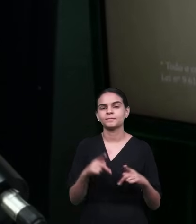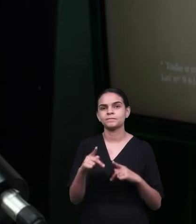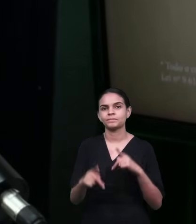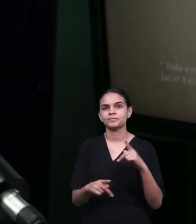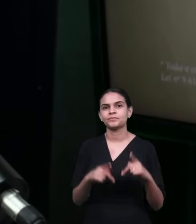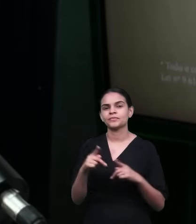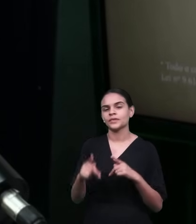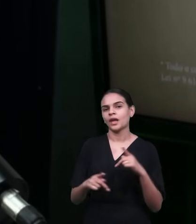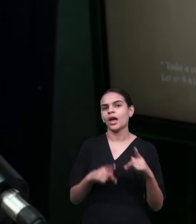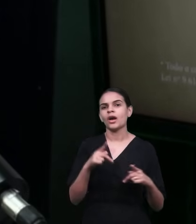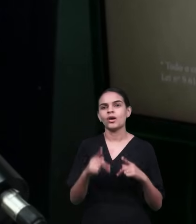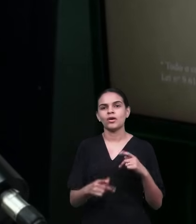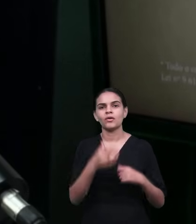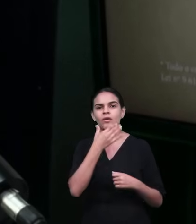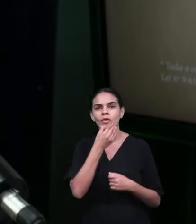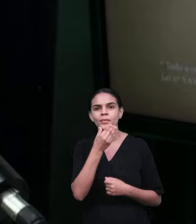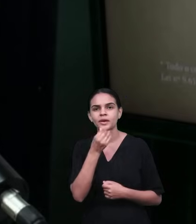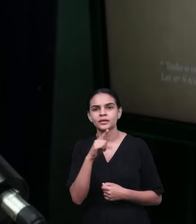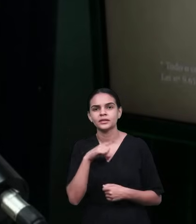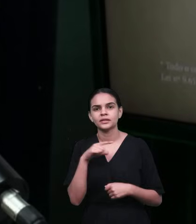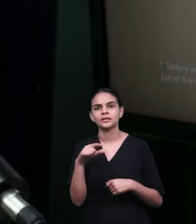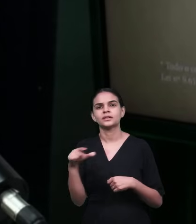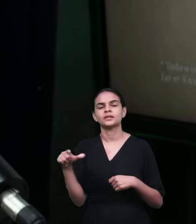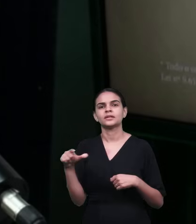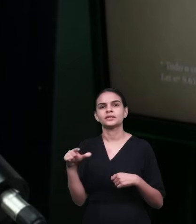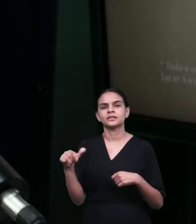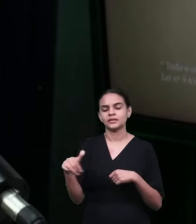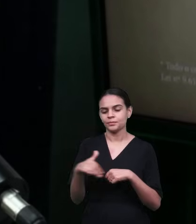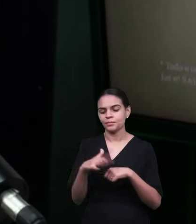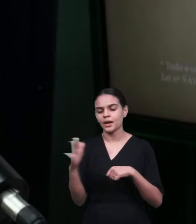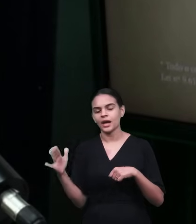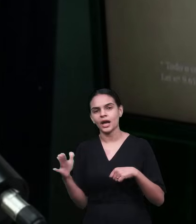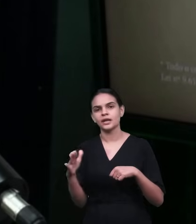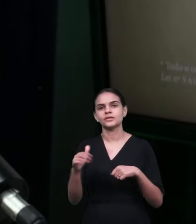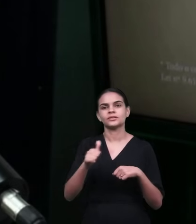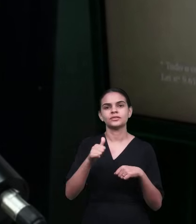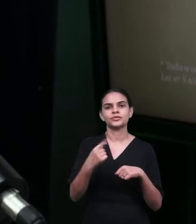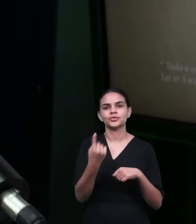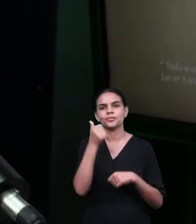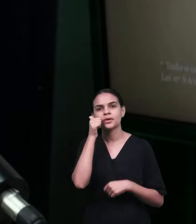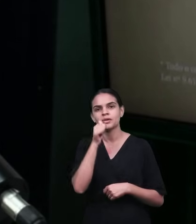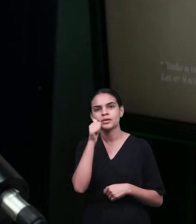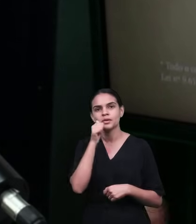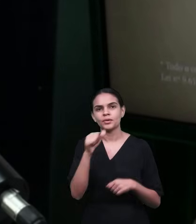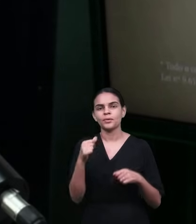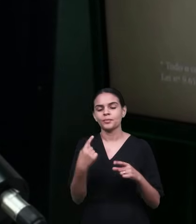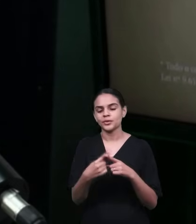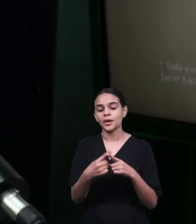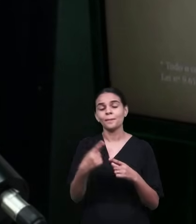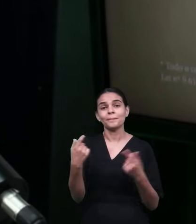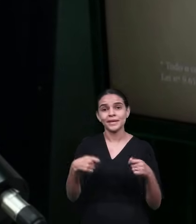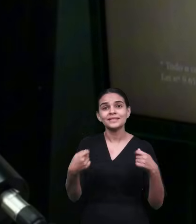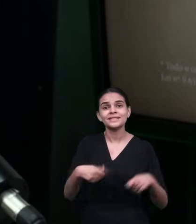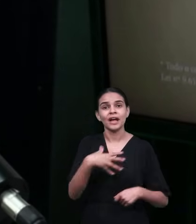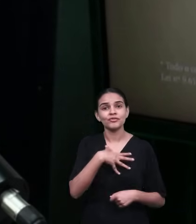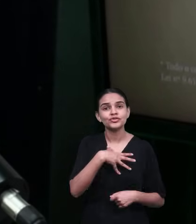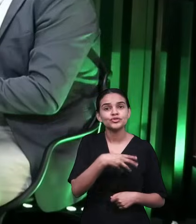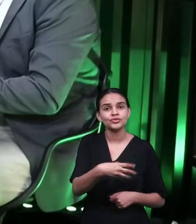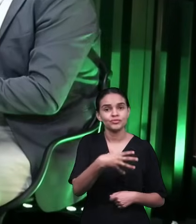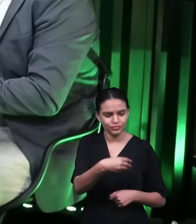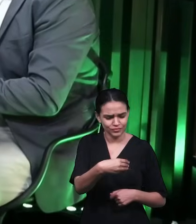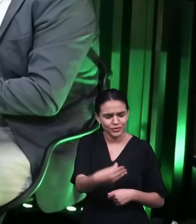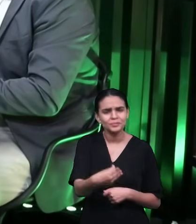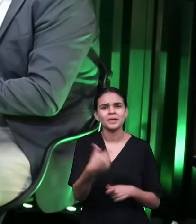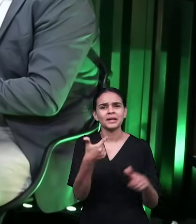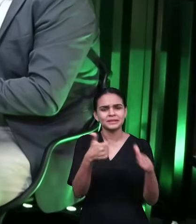coabitar com mais de uma mulher ali na casa. Por quê? Porque a família era medida muito pela força dos filhos. Então precisava que a